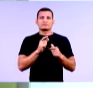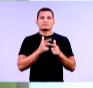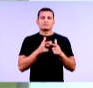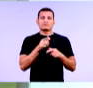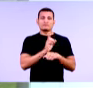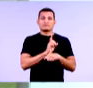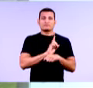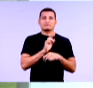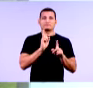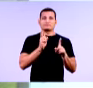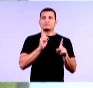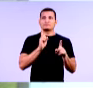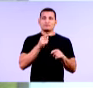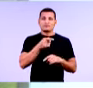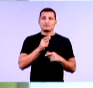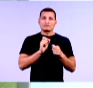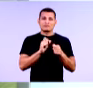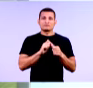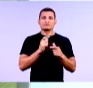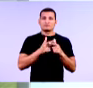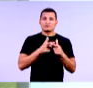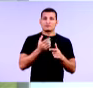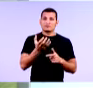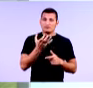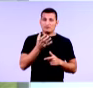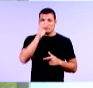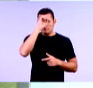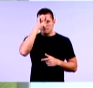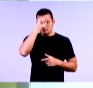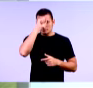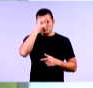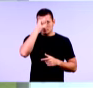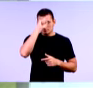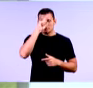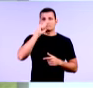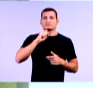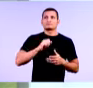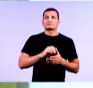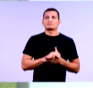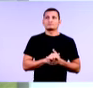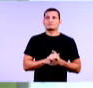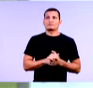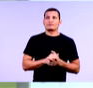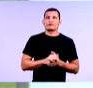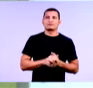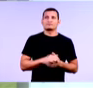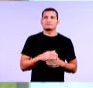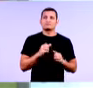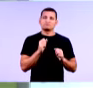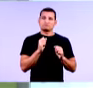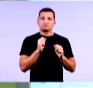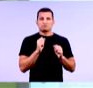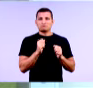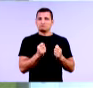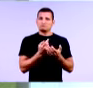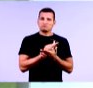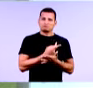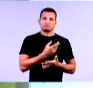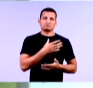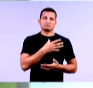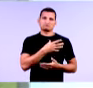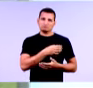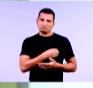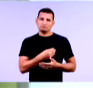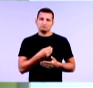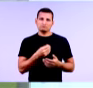né, professora? Ele faz isso porque ele está querendo aprender até que ponto vai aquele objeto. Lógico, vai chegar um momento, o filho, se tiver alguém que faça